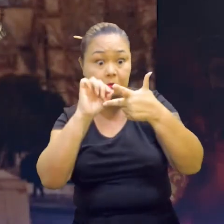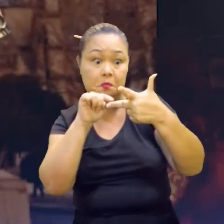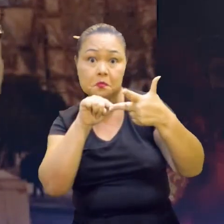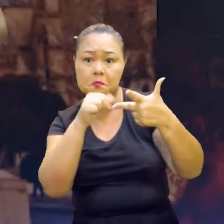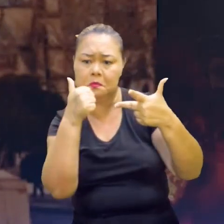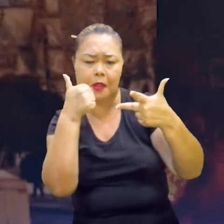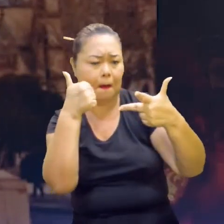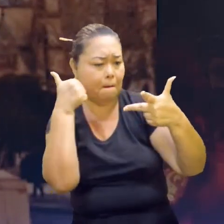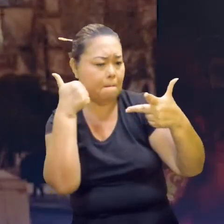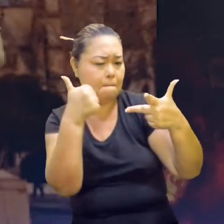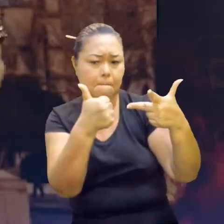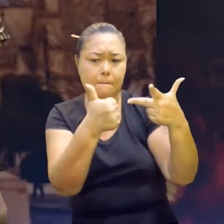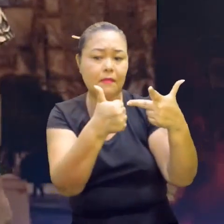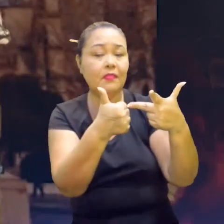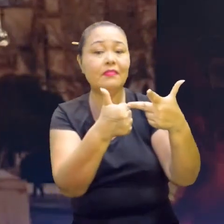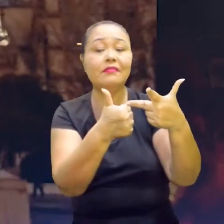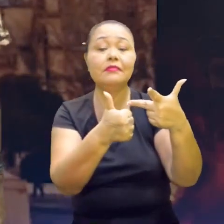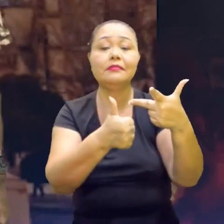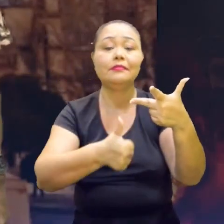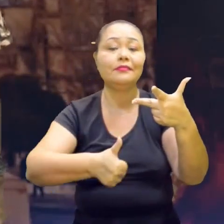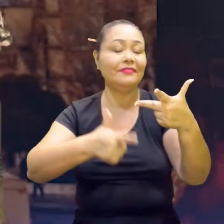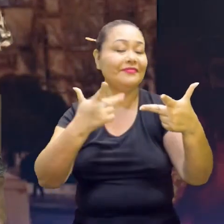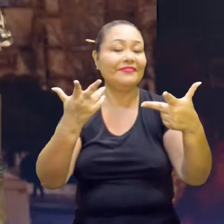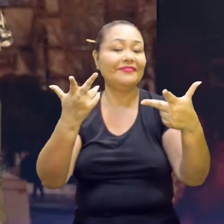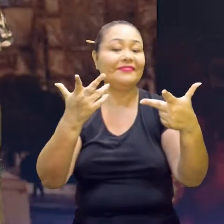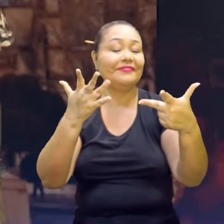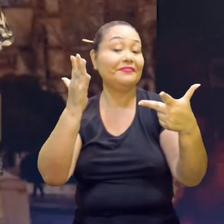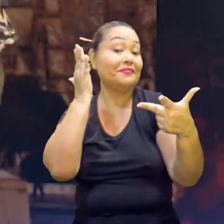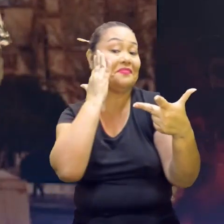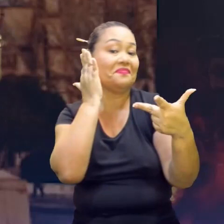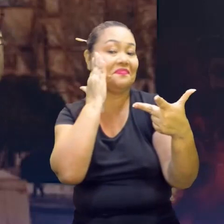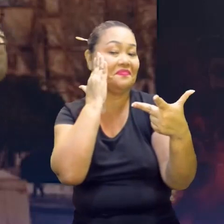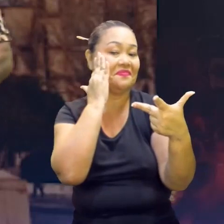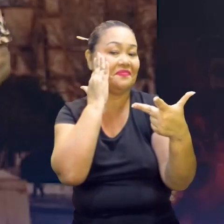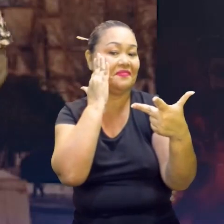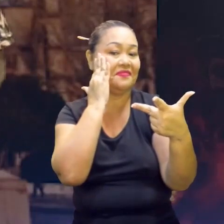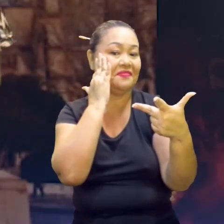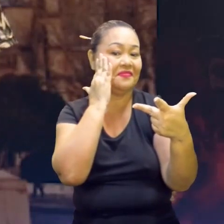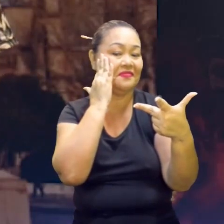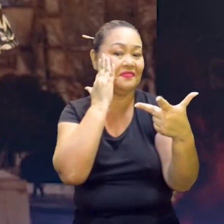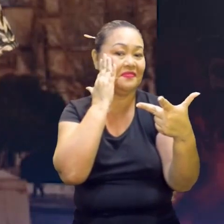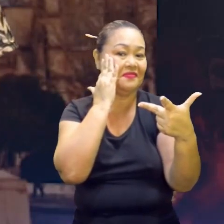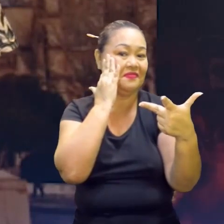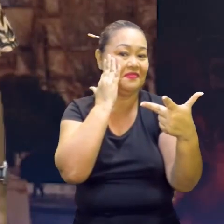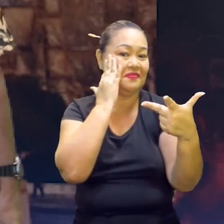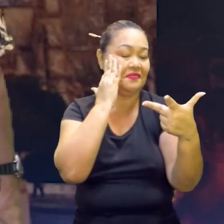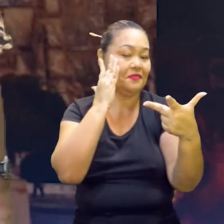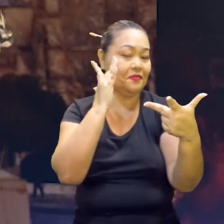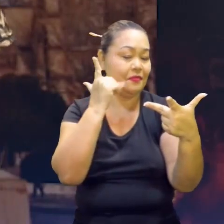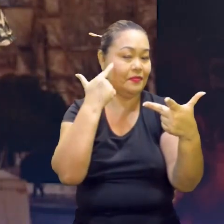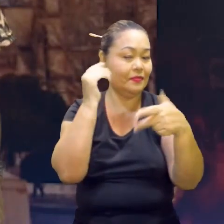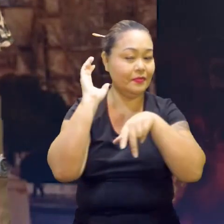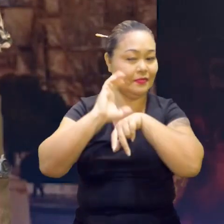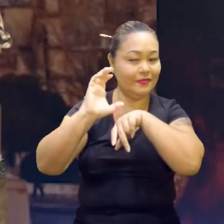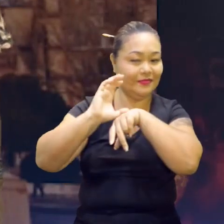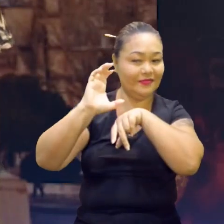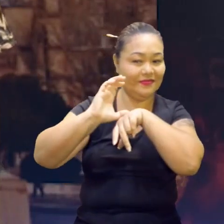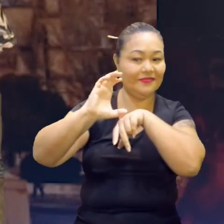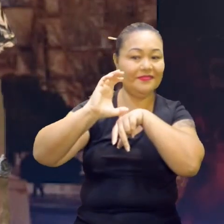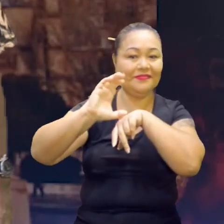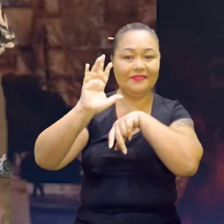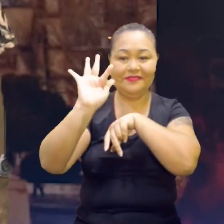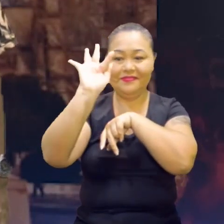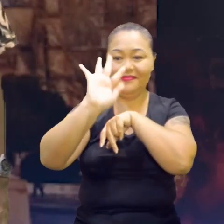pancada e, quem sabe aí, ó, cursar aquele ensino superior top das galáxias,